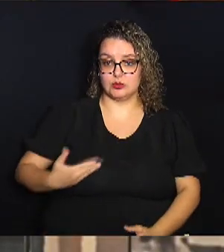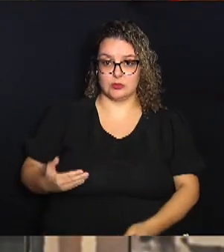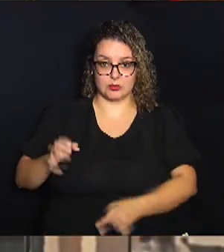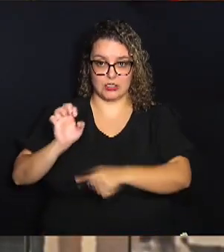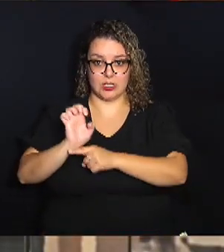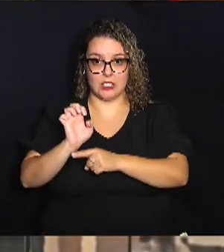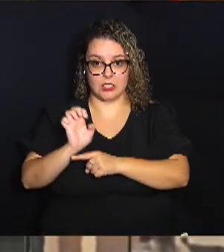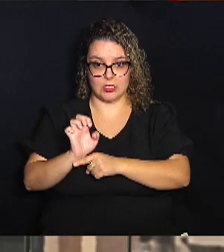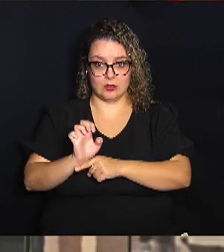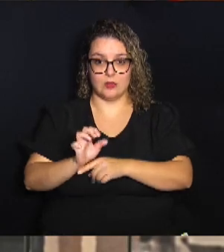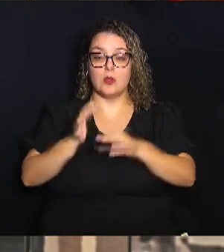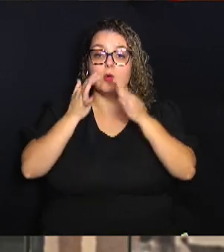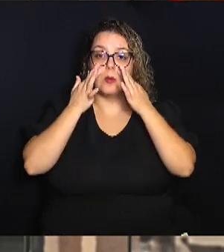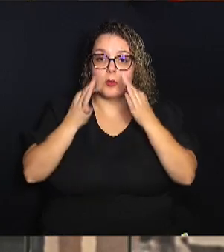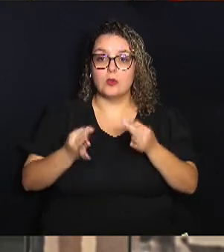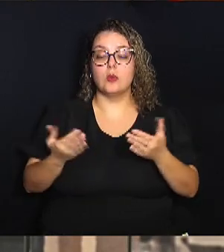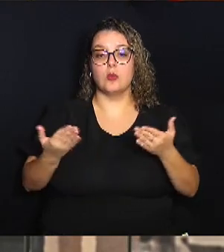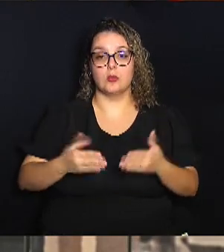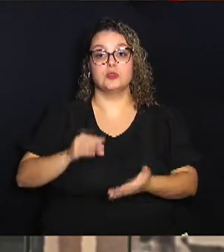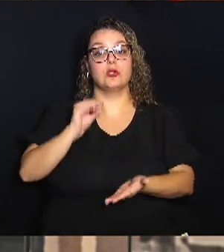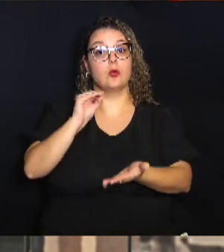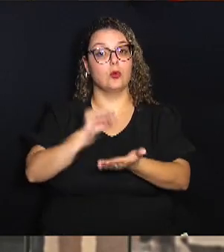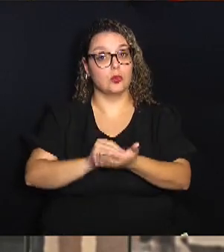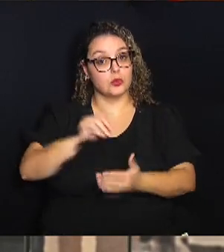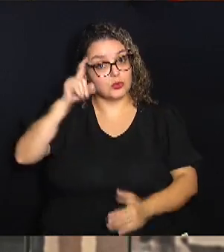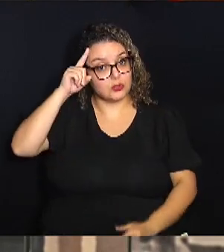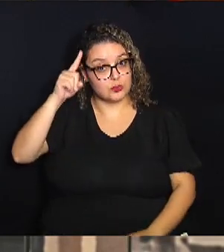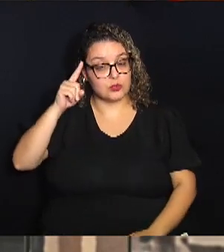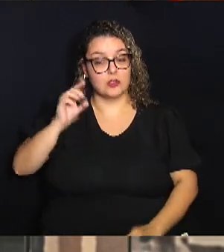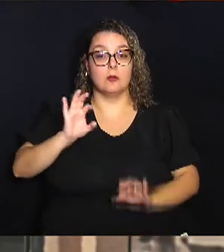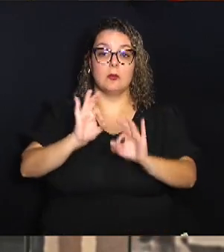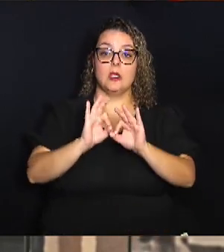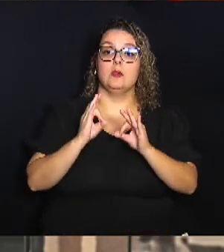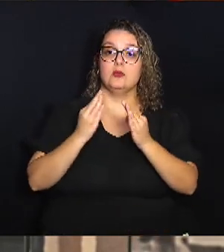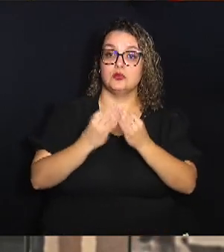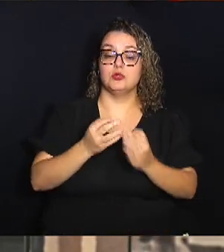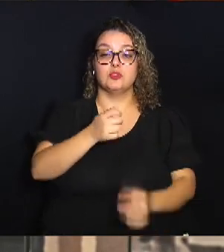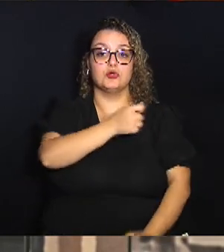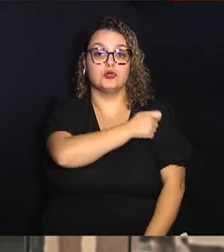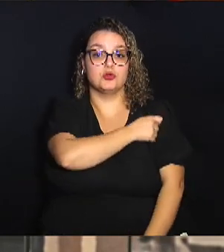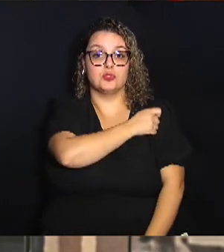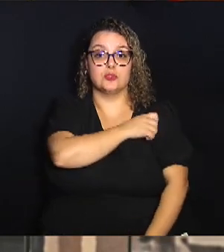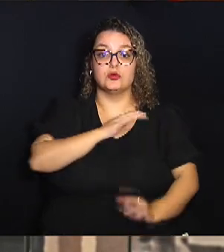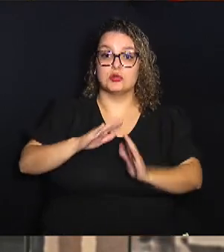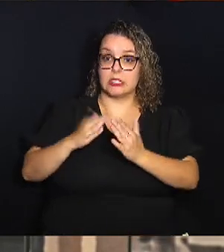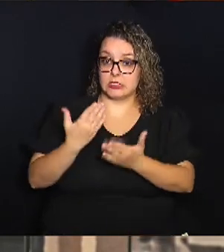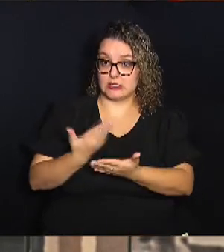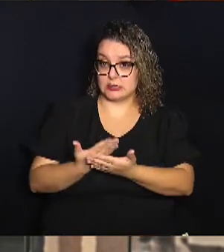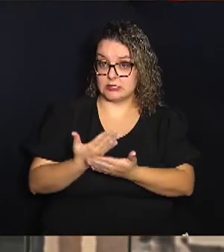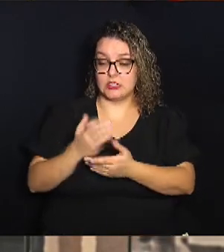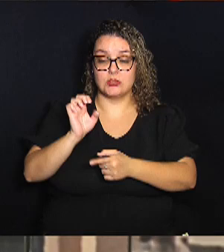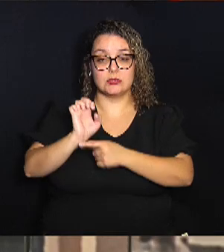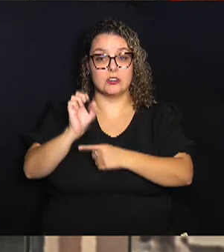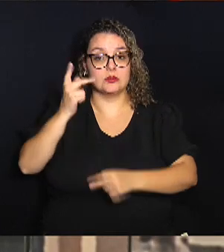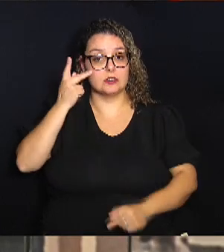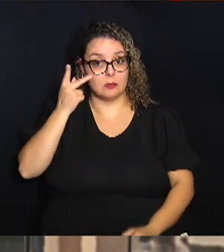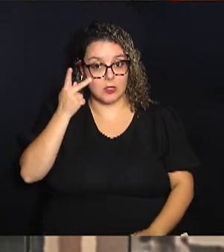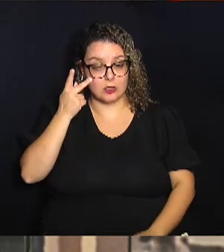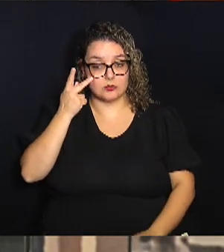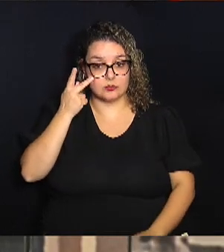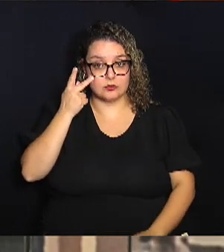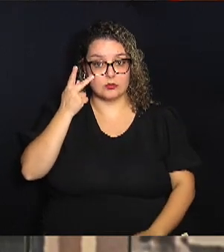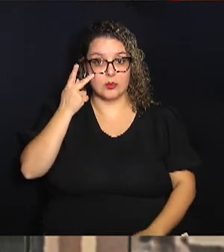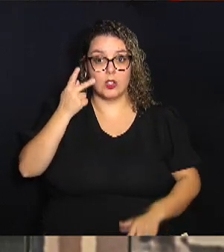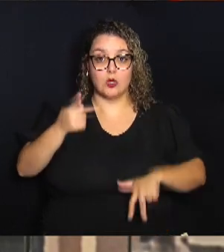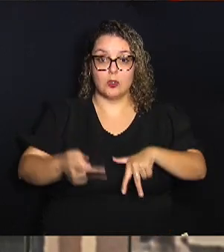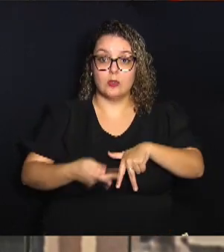estadual. Atenção, hoje é o último dia para que as famílias de alunos de escolas estaduais do estado de São Paulo